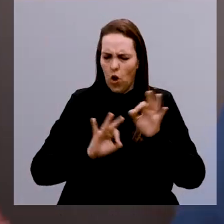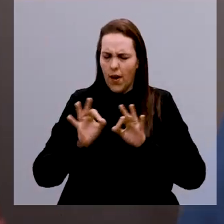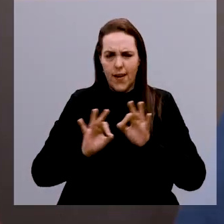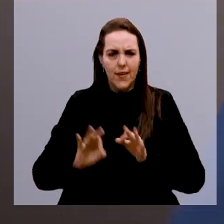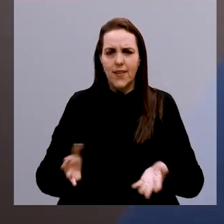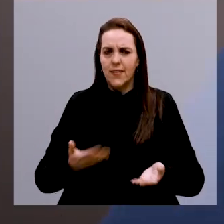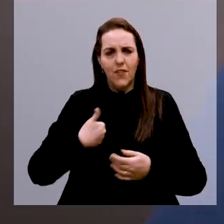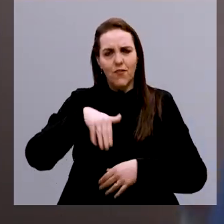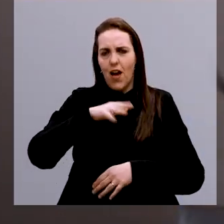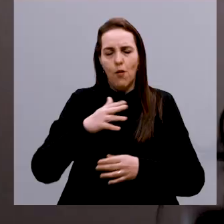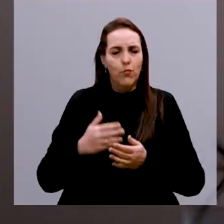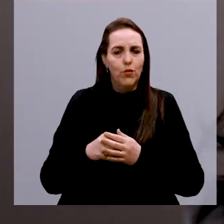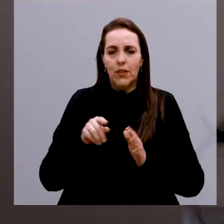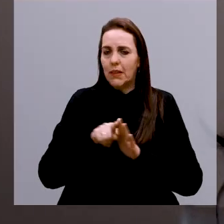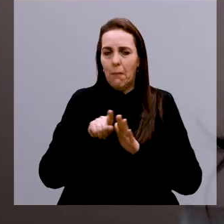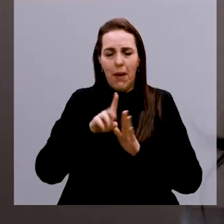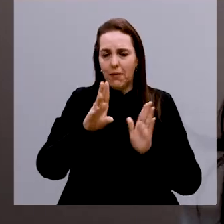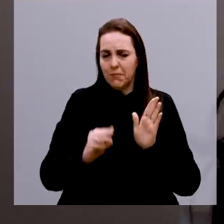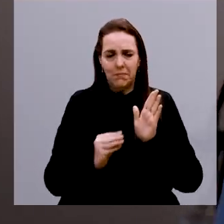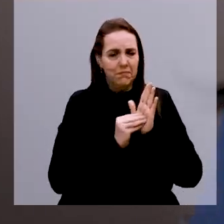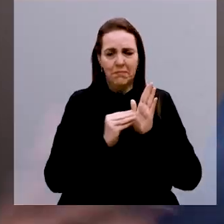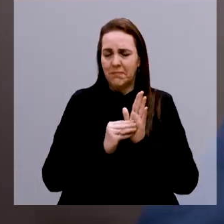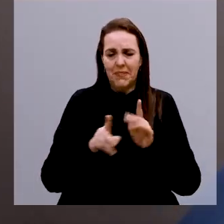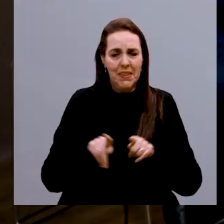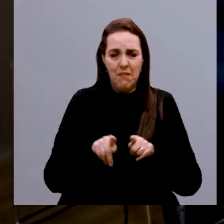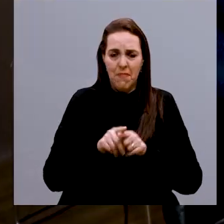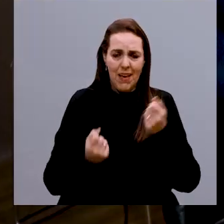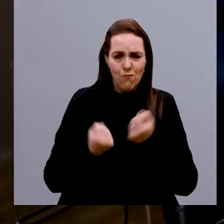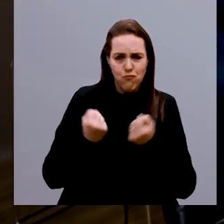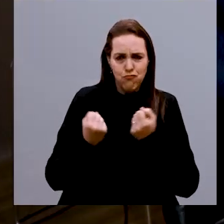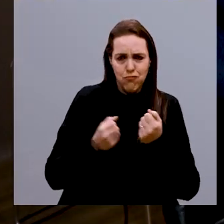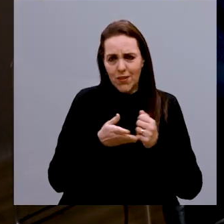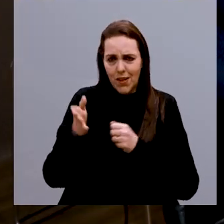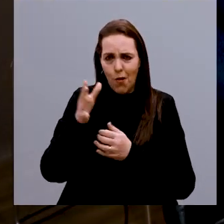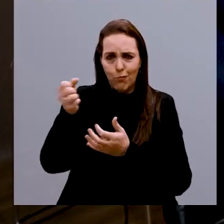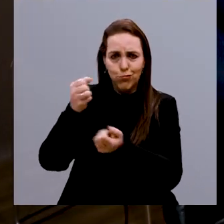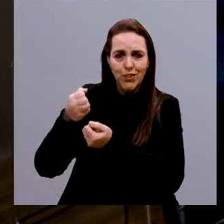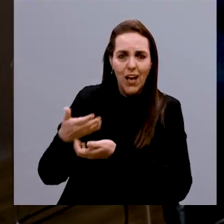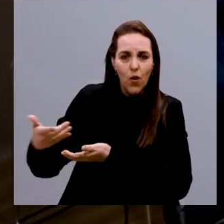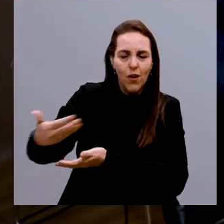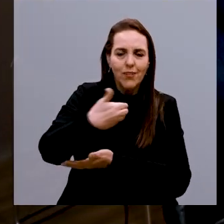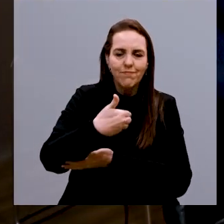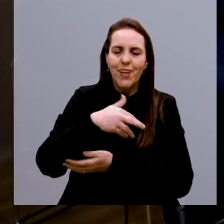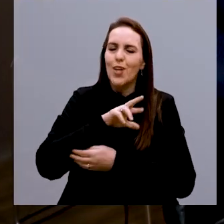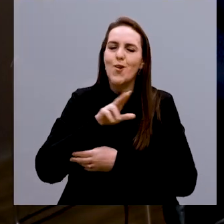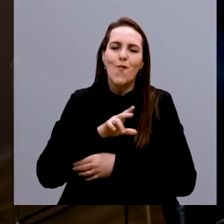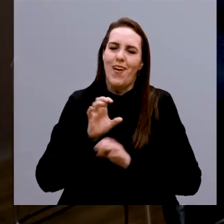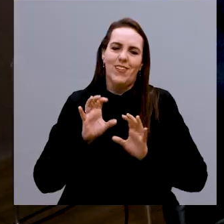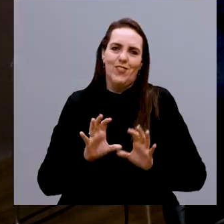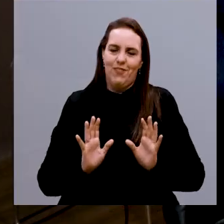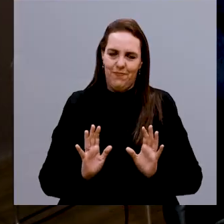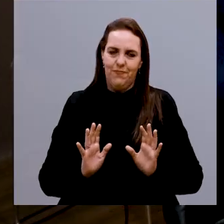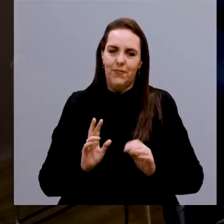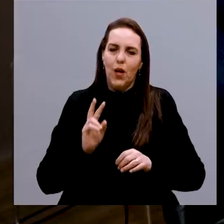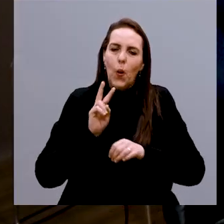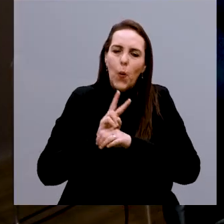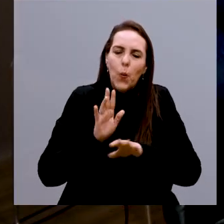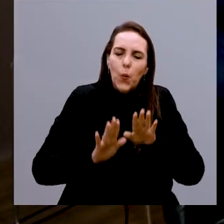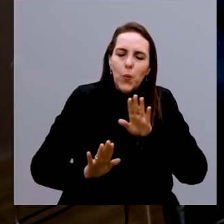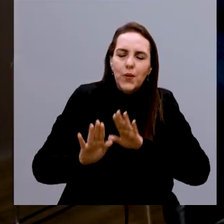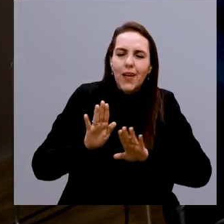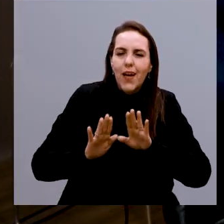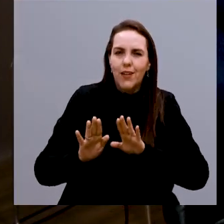gente organiza, vamos buscar outra emenda parlamentar, vamos ter um veículo que vai buscar, enfim. Mas não é isso só, né? Eu acho que